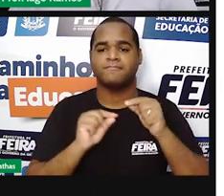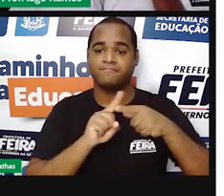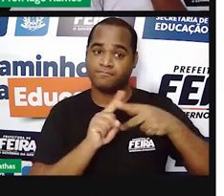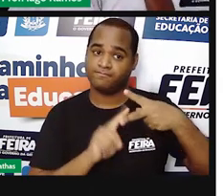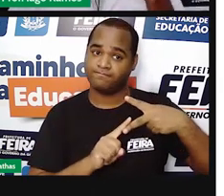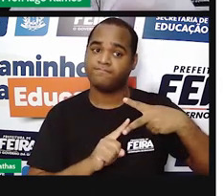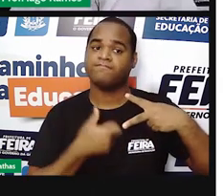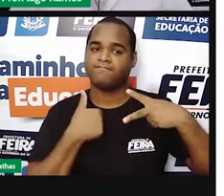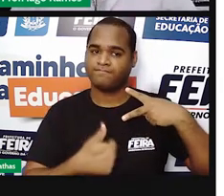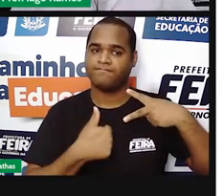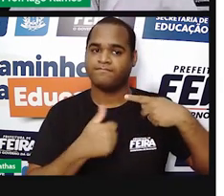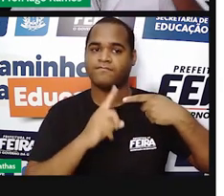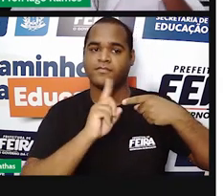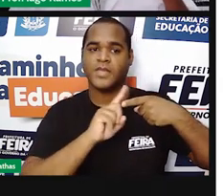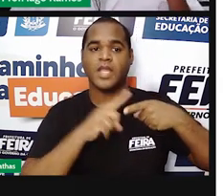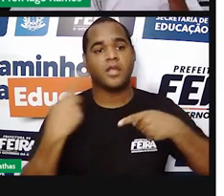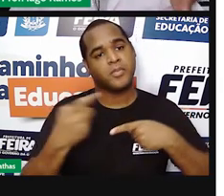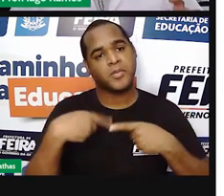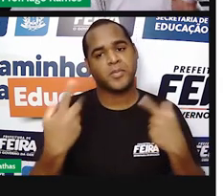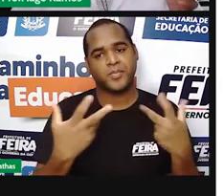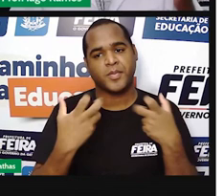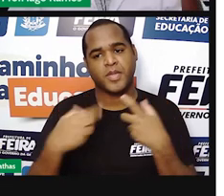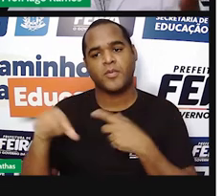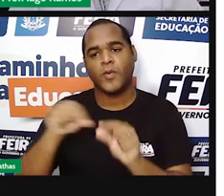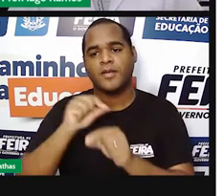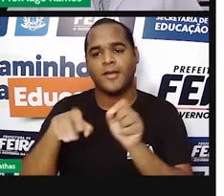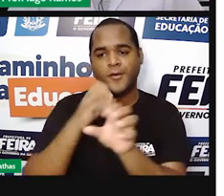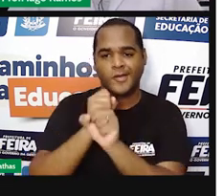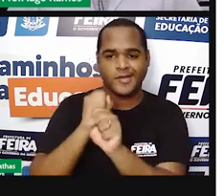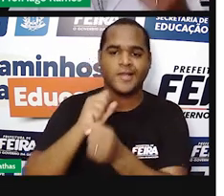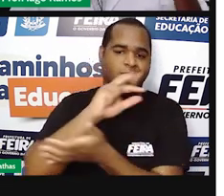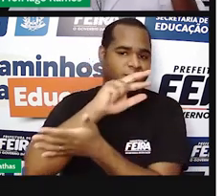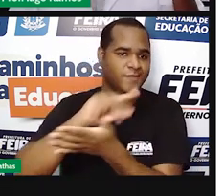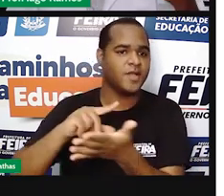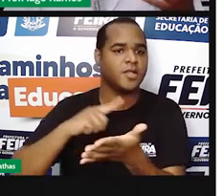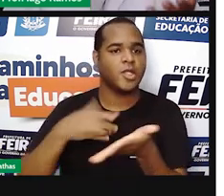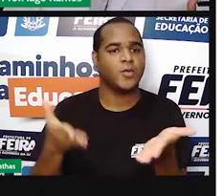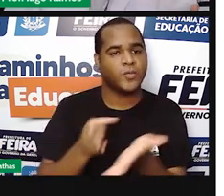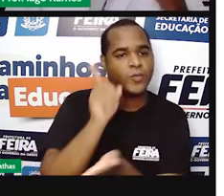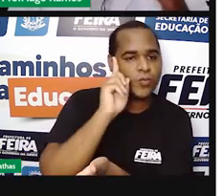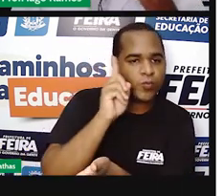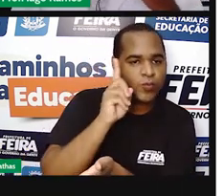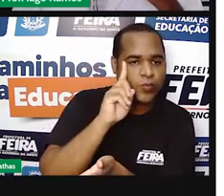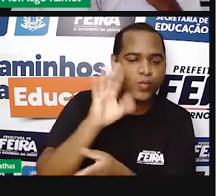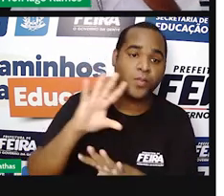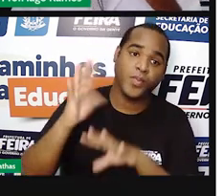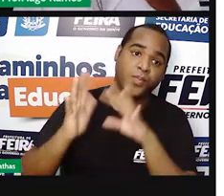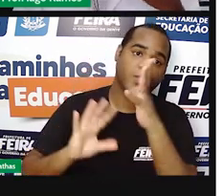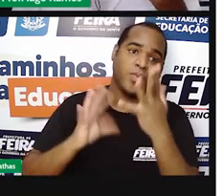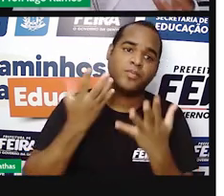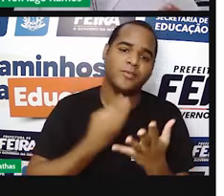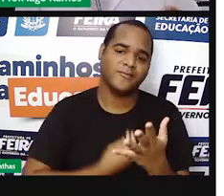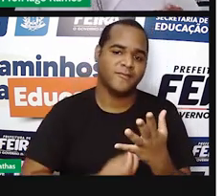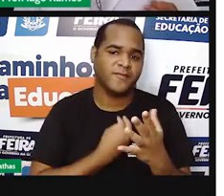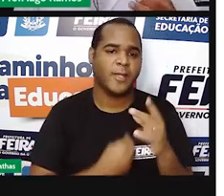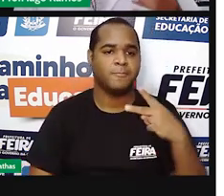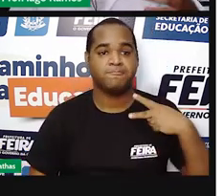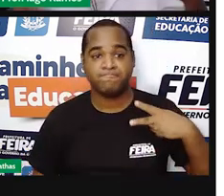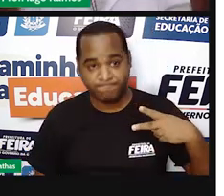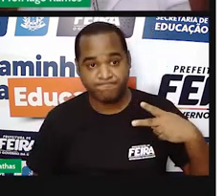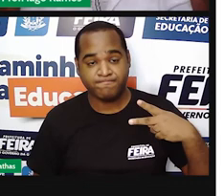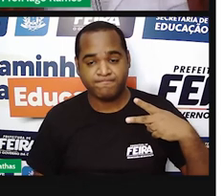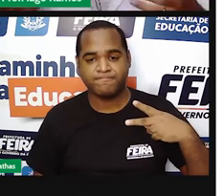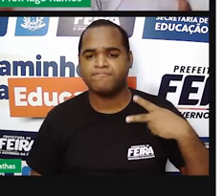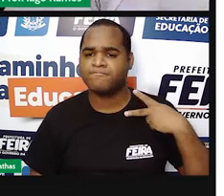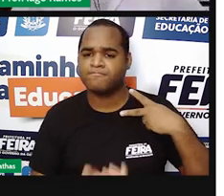para essa aula duas coisinhas primeiro perceber que existem né existe é situações